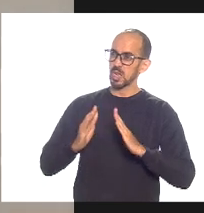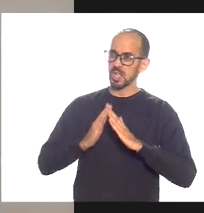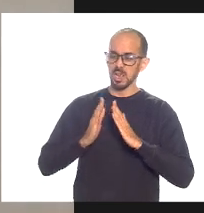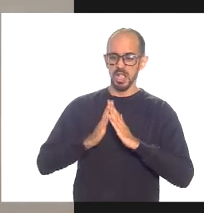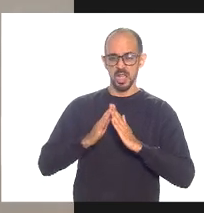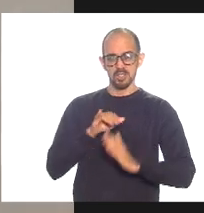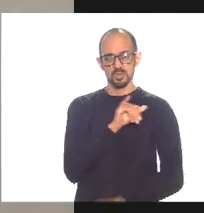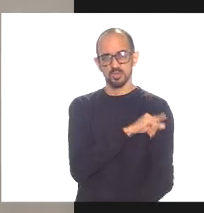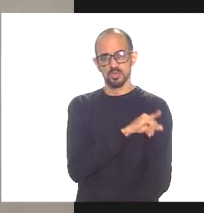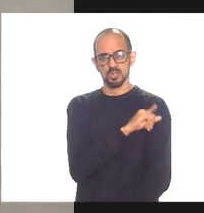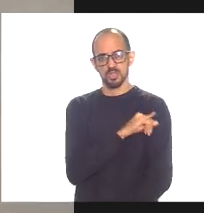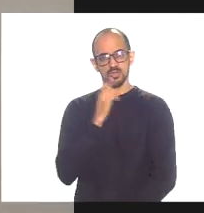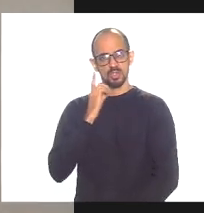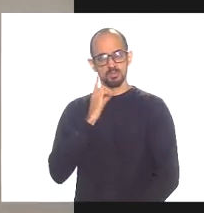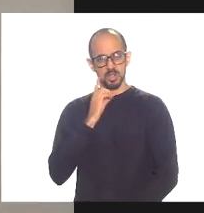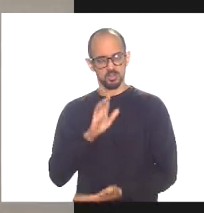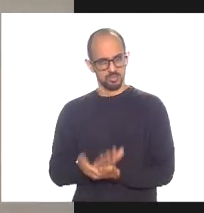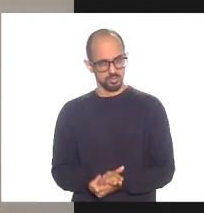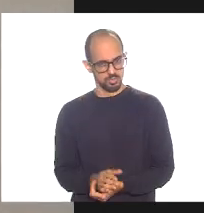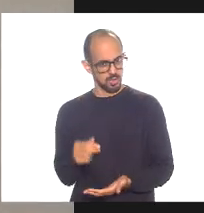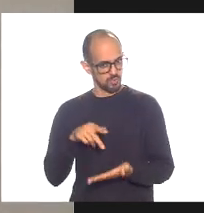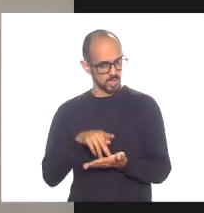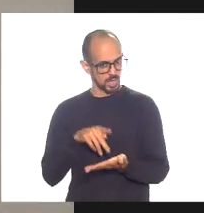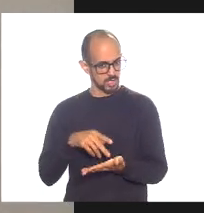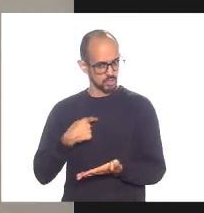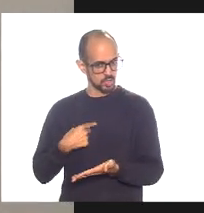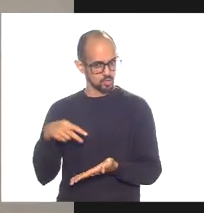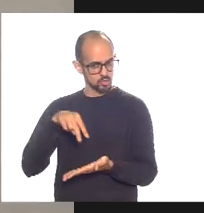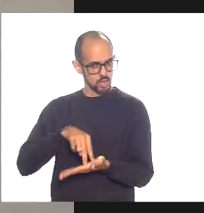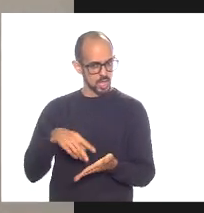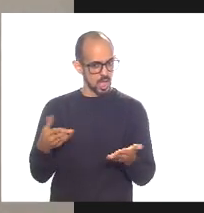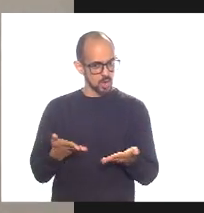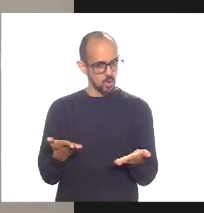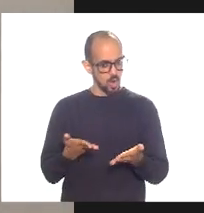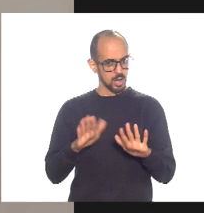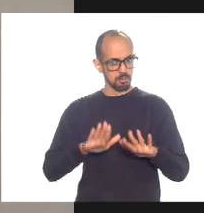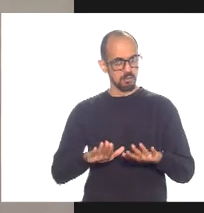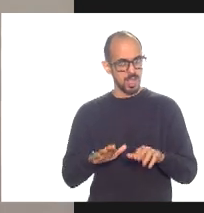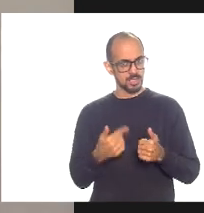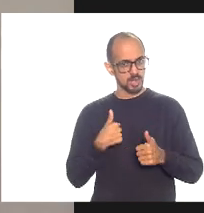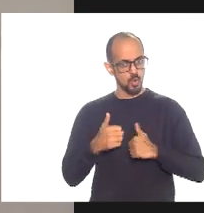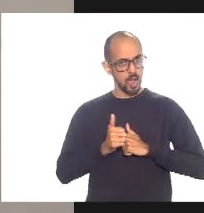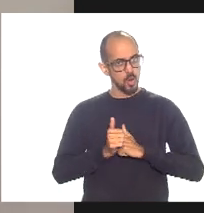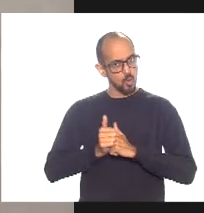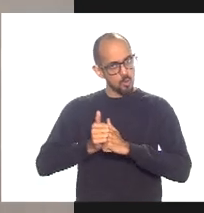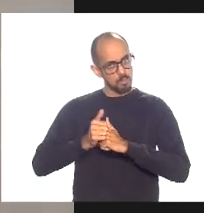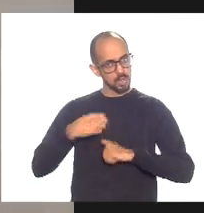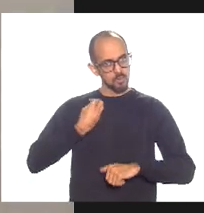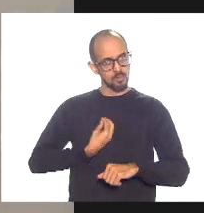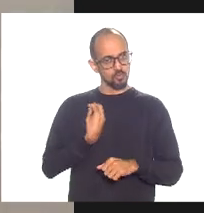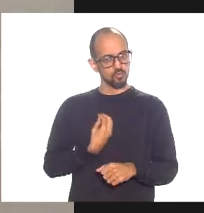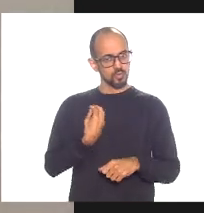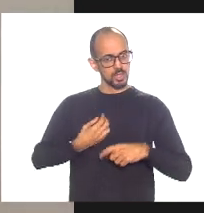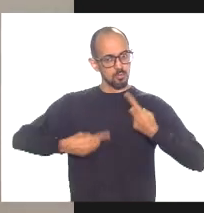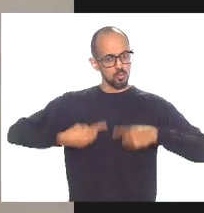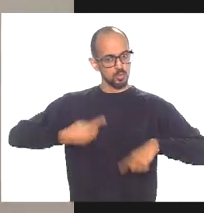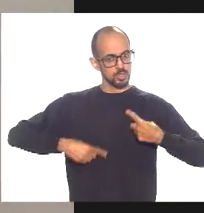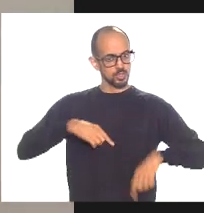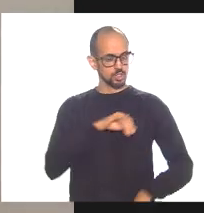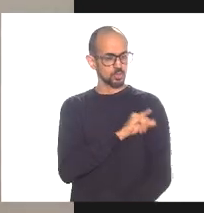Na verdade, eu cheguei nesse parlamento agora, mas acompanho a vida política do Rio de Janeiro há muito